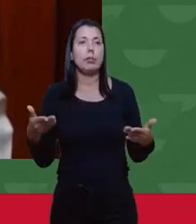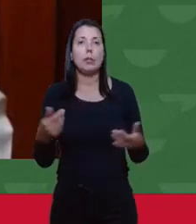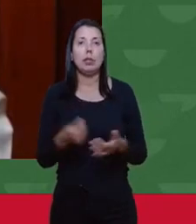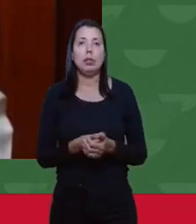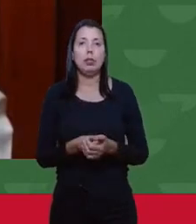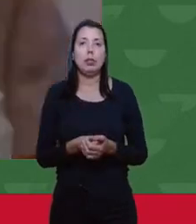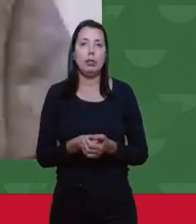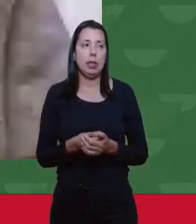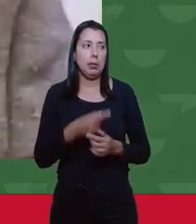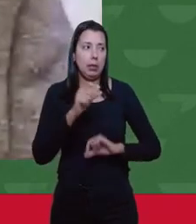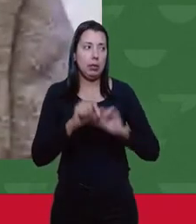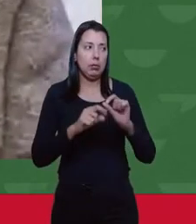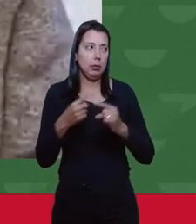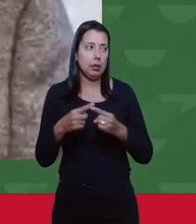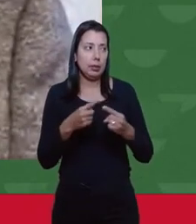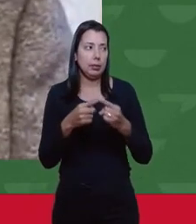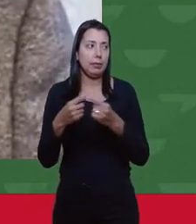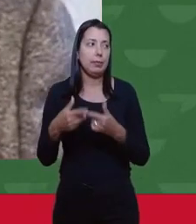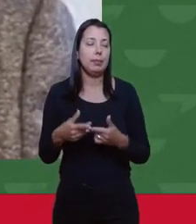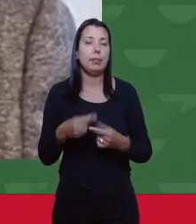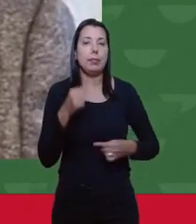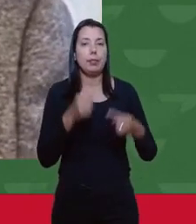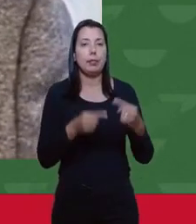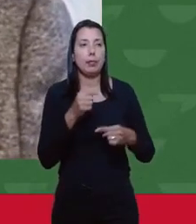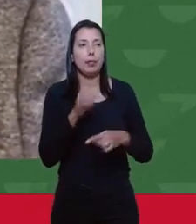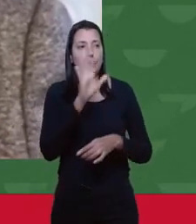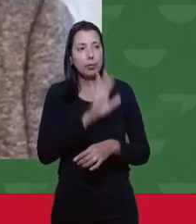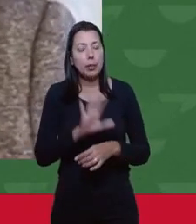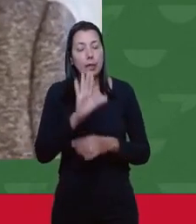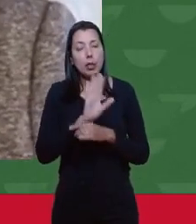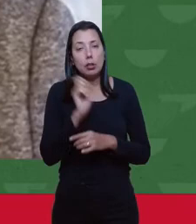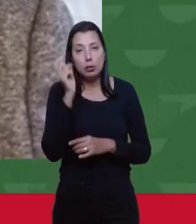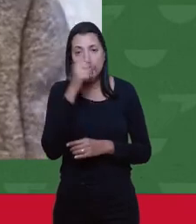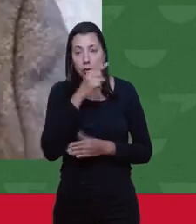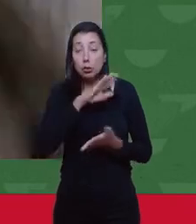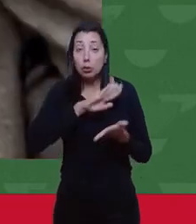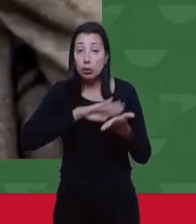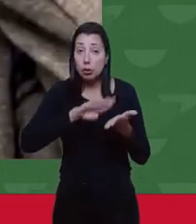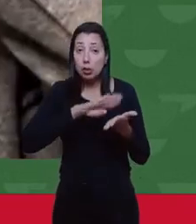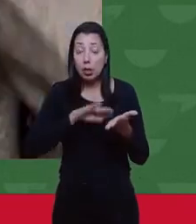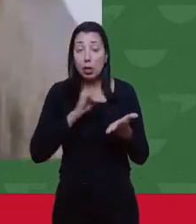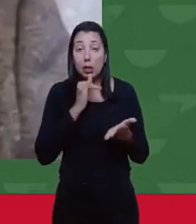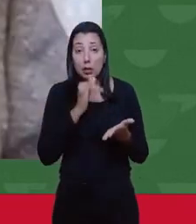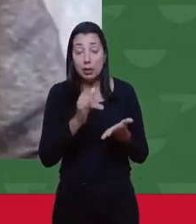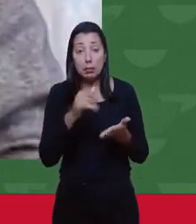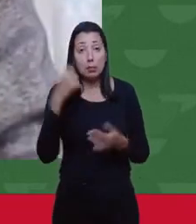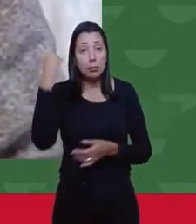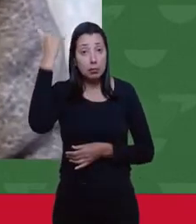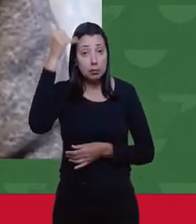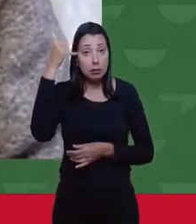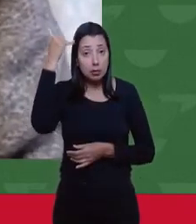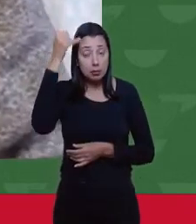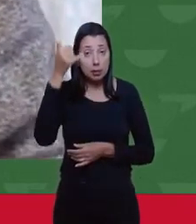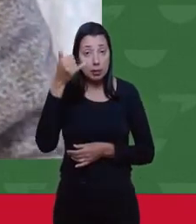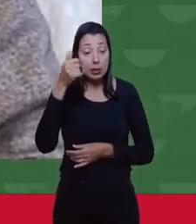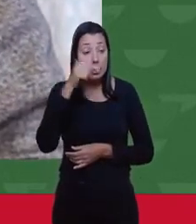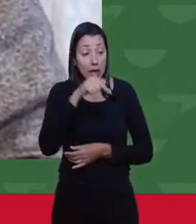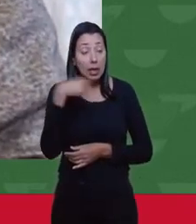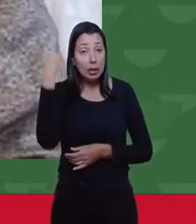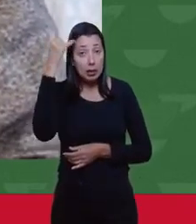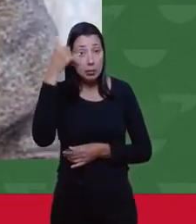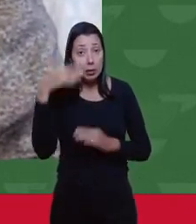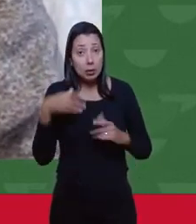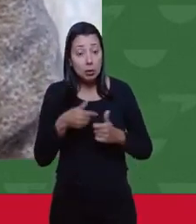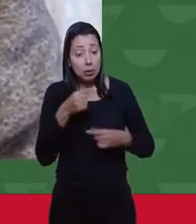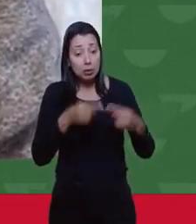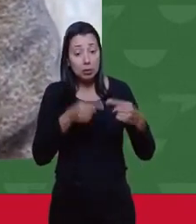Então, o ideal, quando se incorpora como políticas de Estado, é muito difícil tirar. Então, vou dar um exemplo da Espanha. Na Espanha, todas